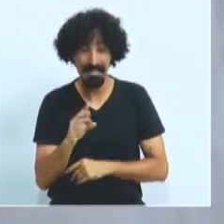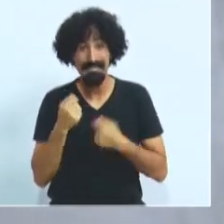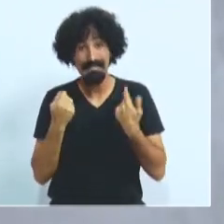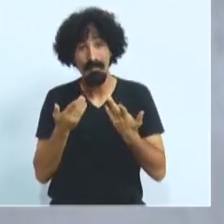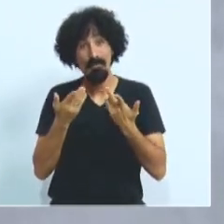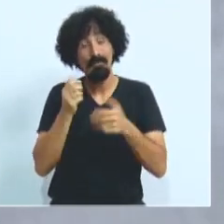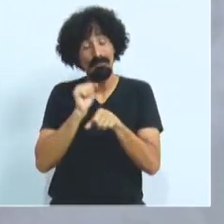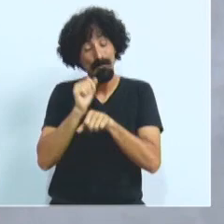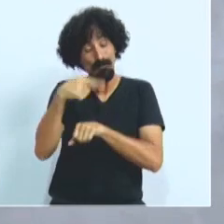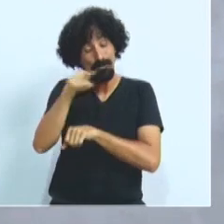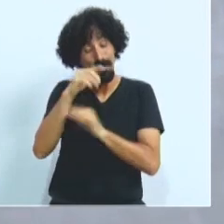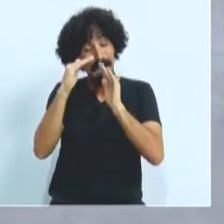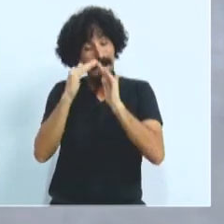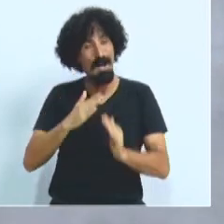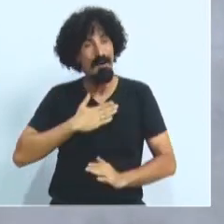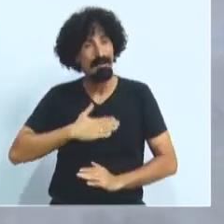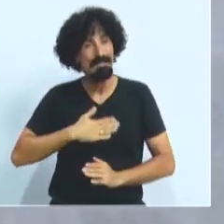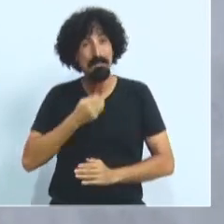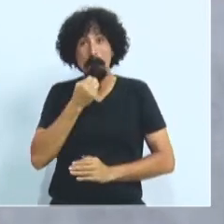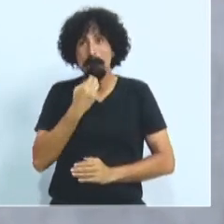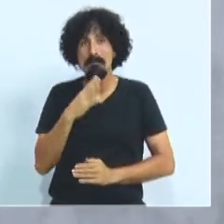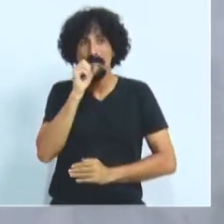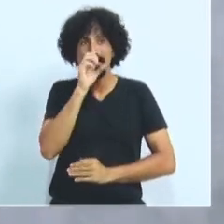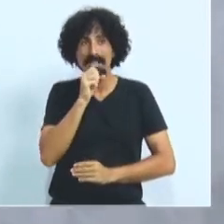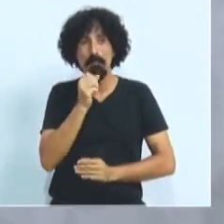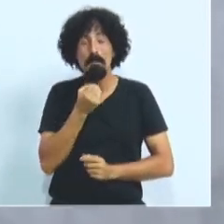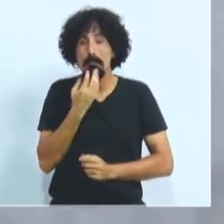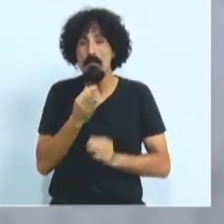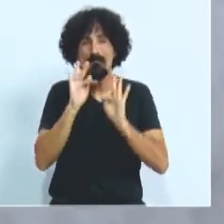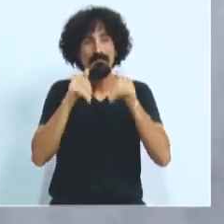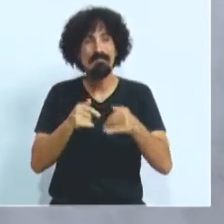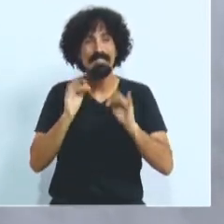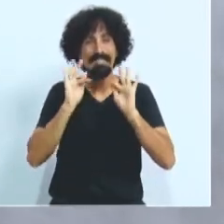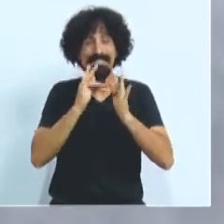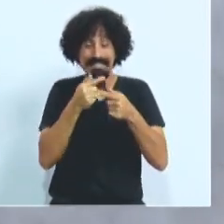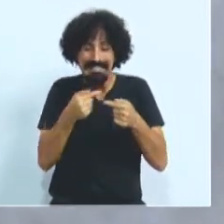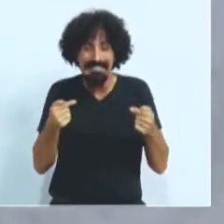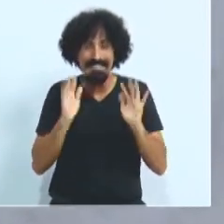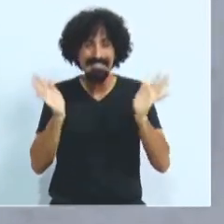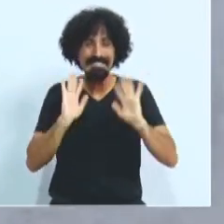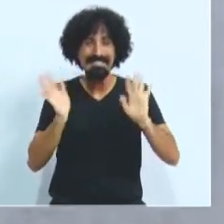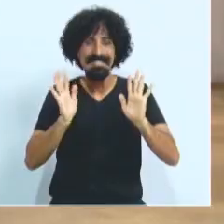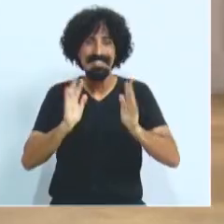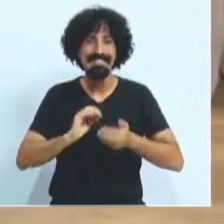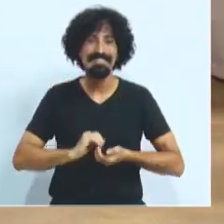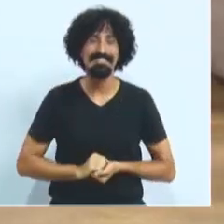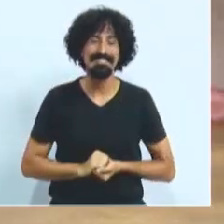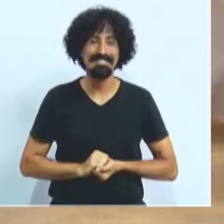você de casa tenha gostado. Ótimo sábado, ótimo fim de semana. Tchau, gente. Até mais, viu?